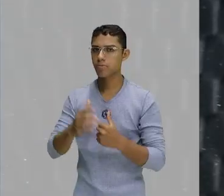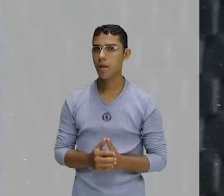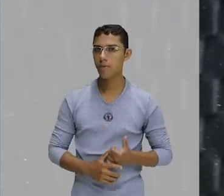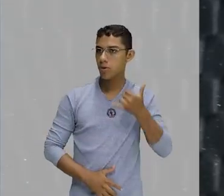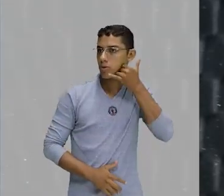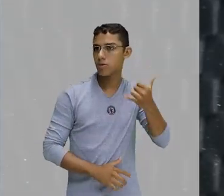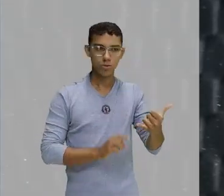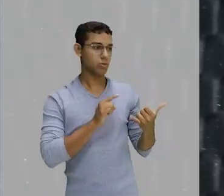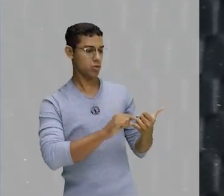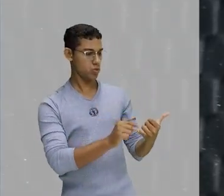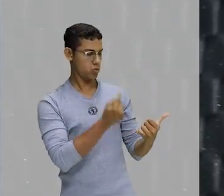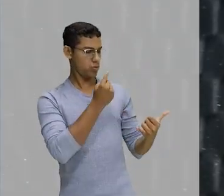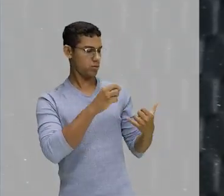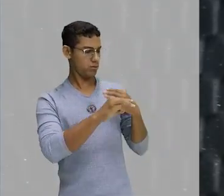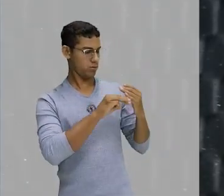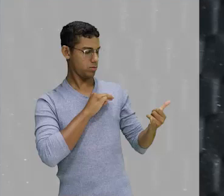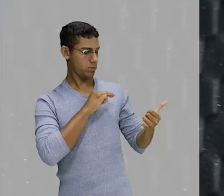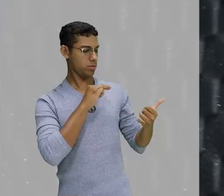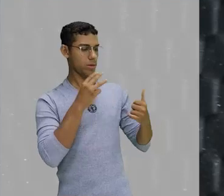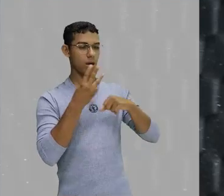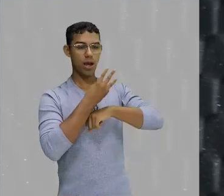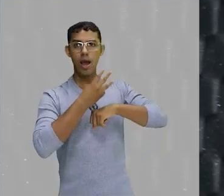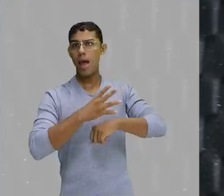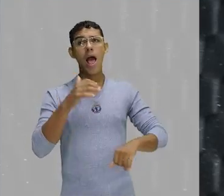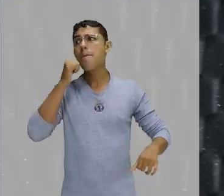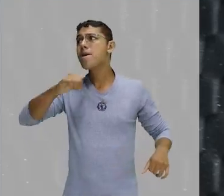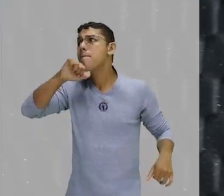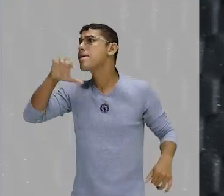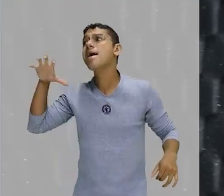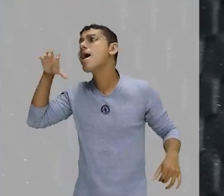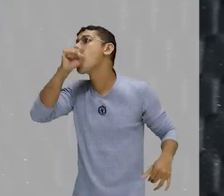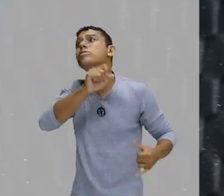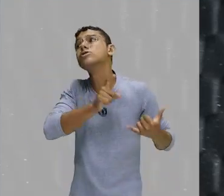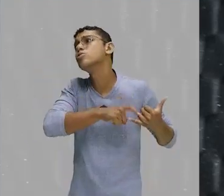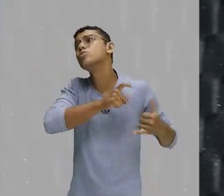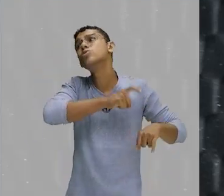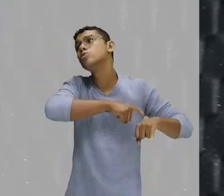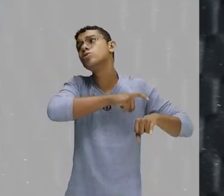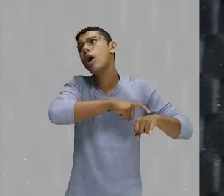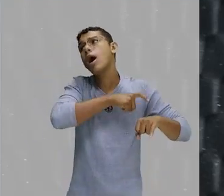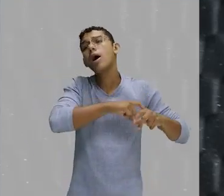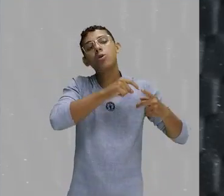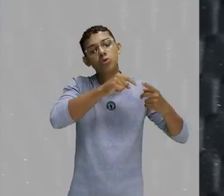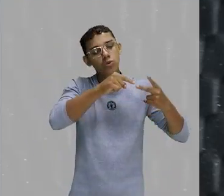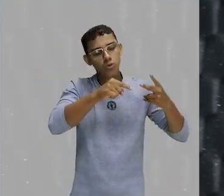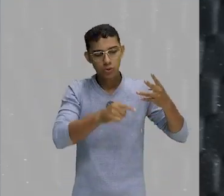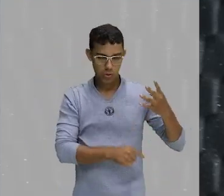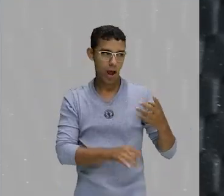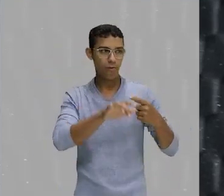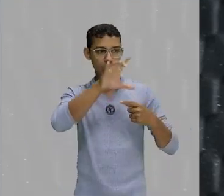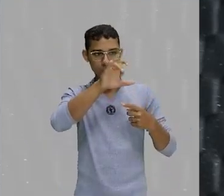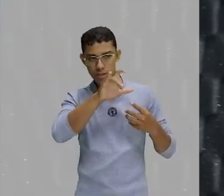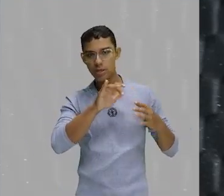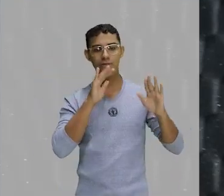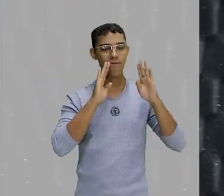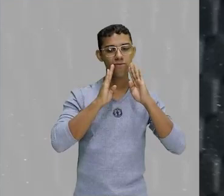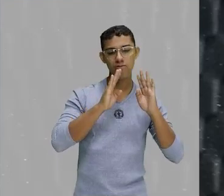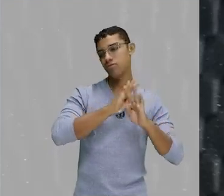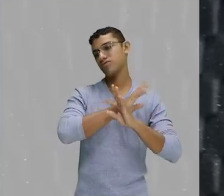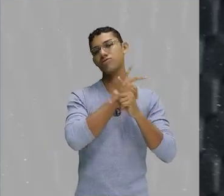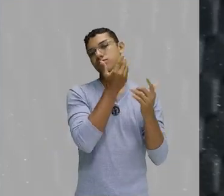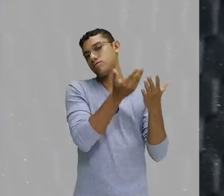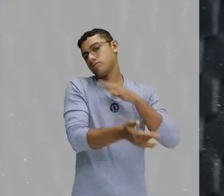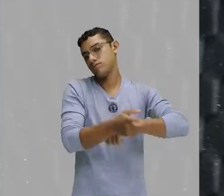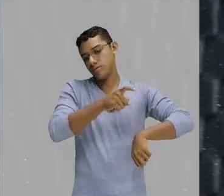de WhatsApp, pronto, adeus. Ah, é só minha mãe, é rapidinho, pronto. Você vai nos outros, você vai no Instagram, e aí você se perde.